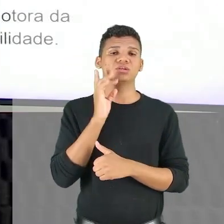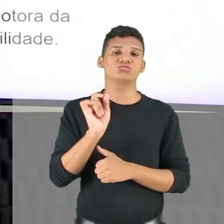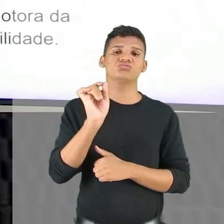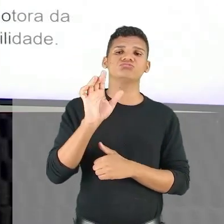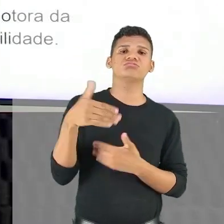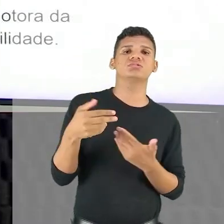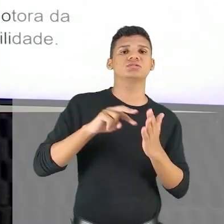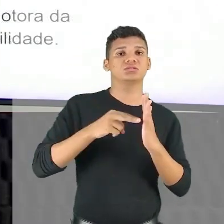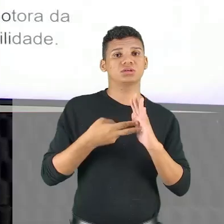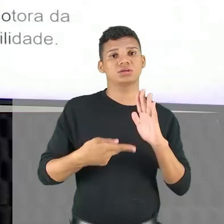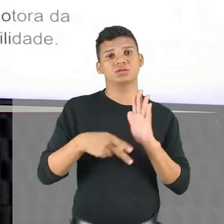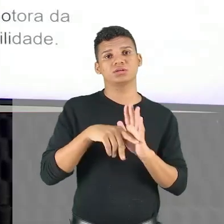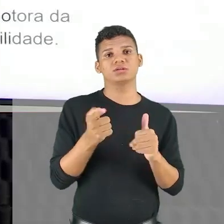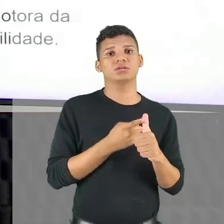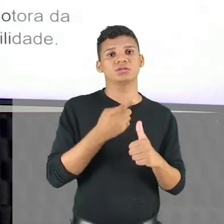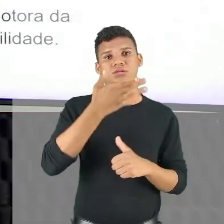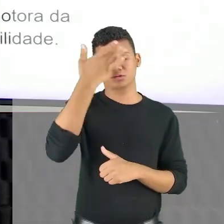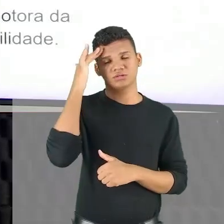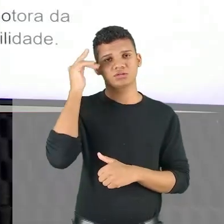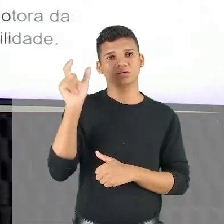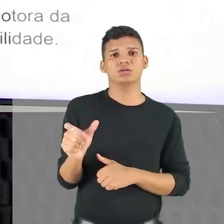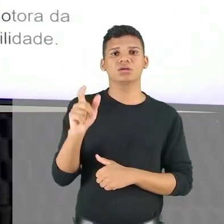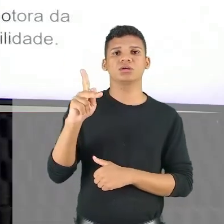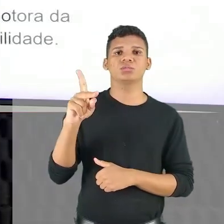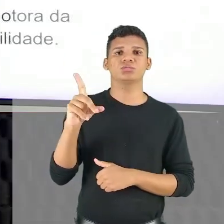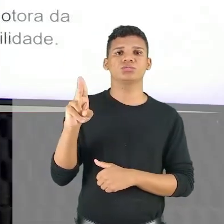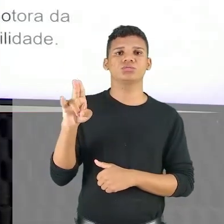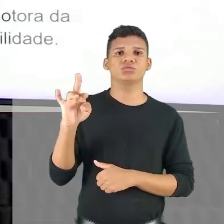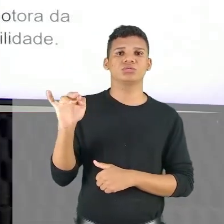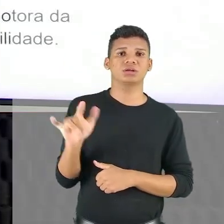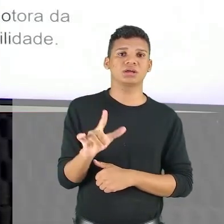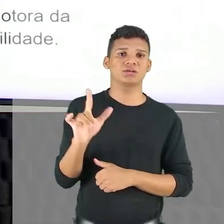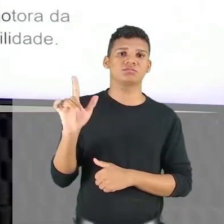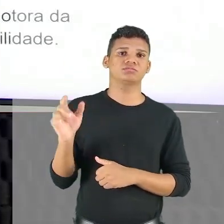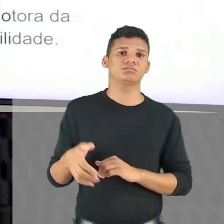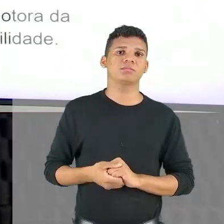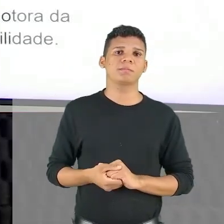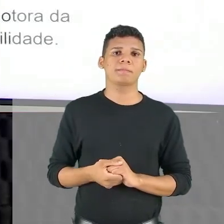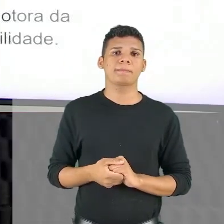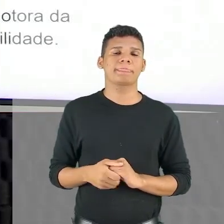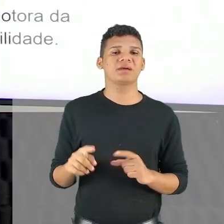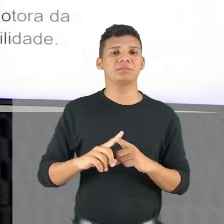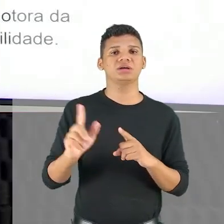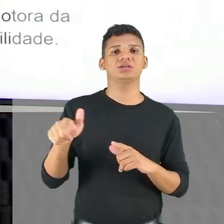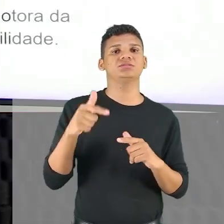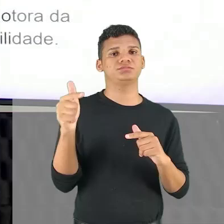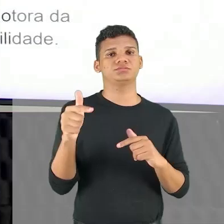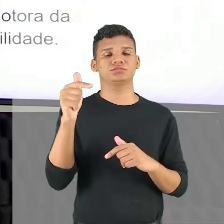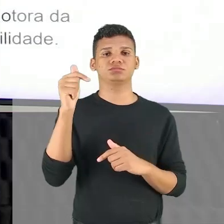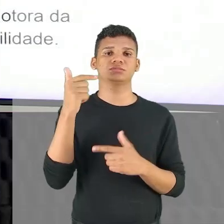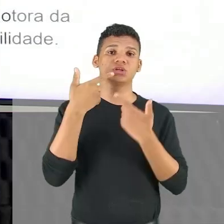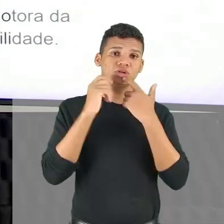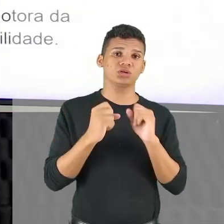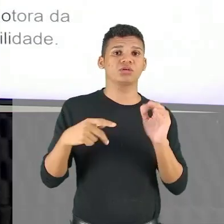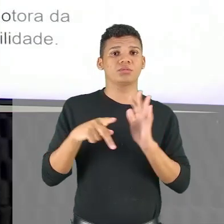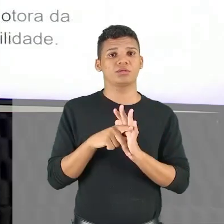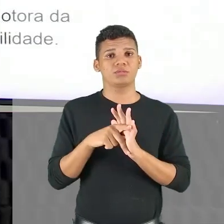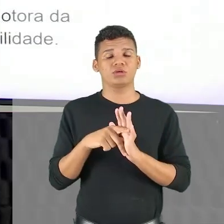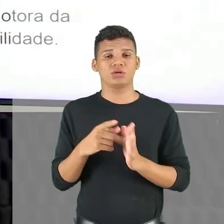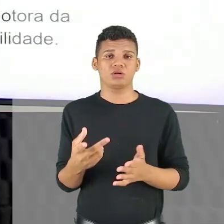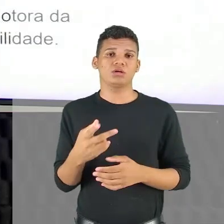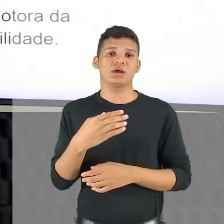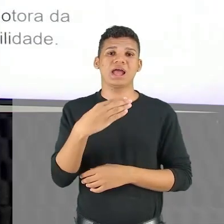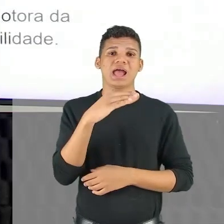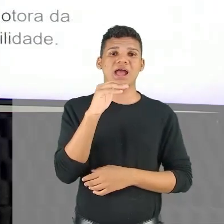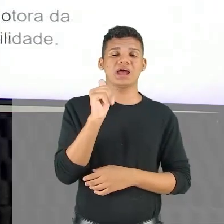pessoa do plural. Bora lá. A primeira pessoa do plural, ela é nosotros na língua espanhola. Nosotros ou nosotras, não é